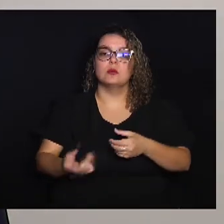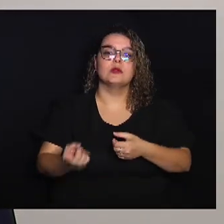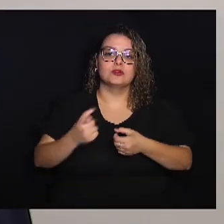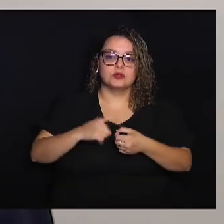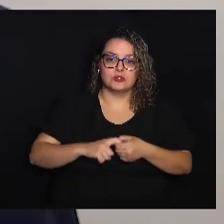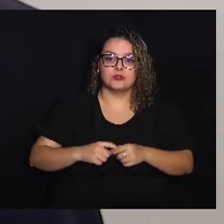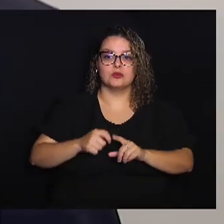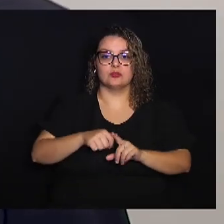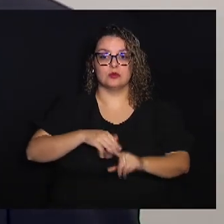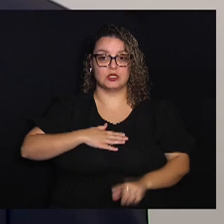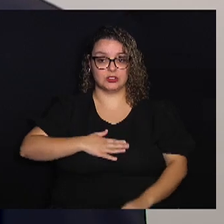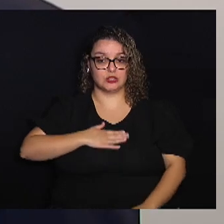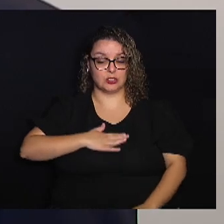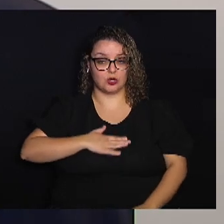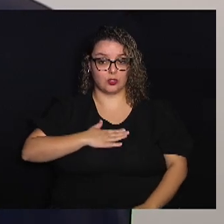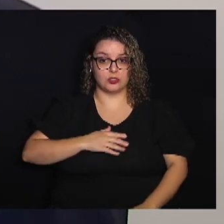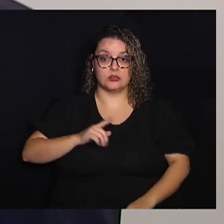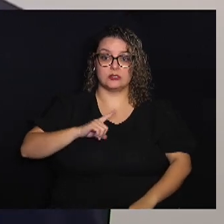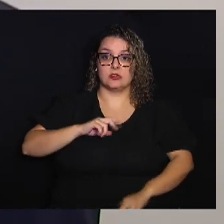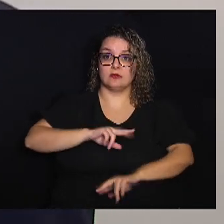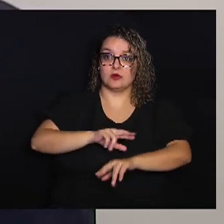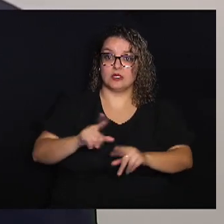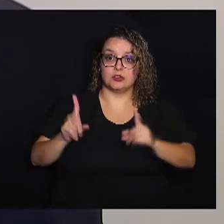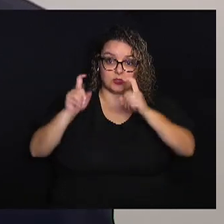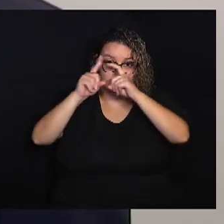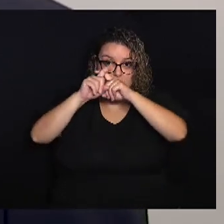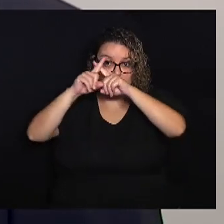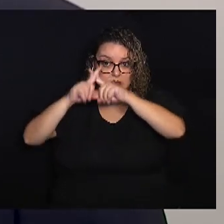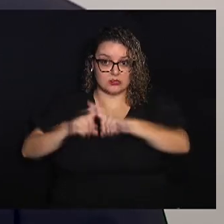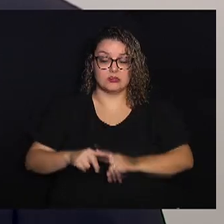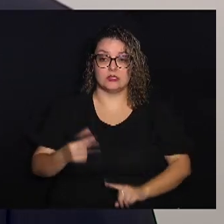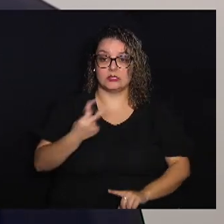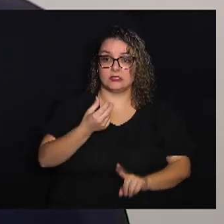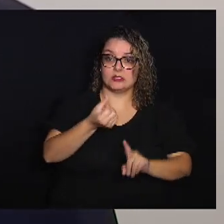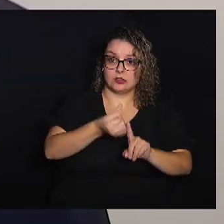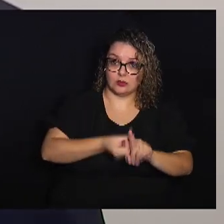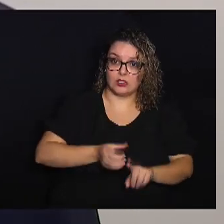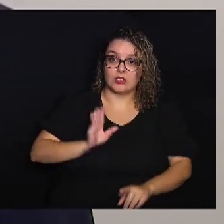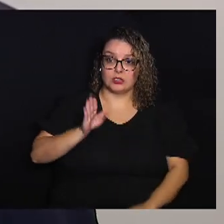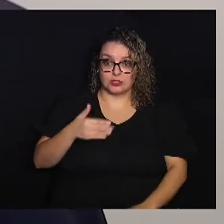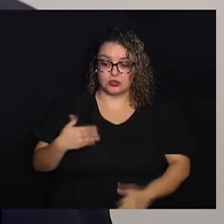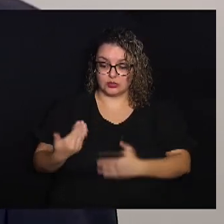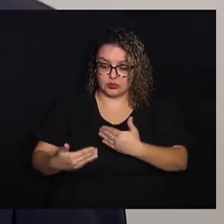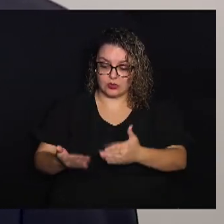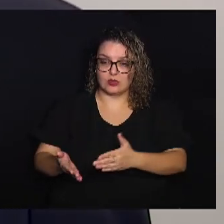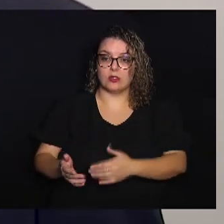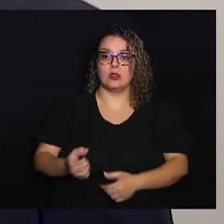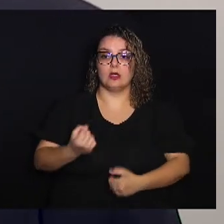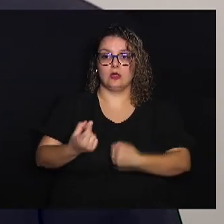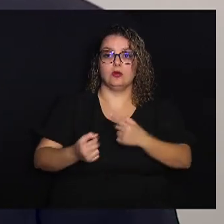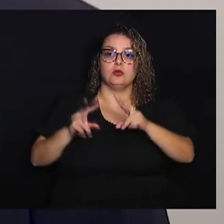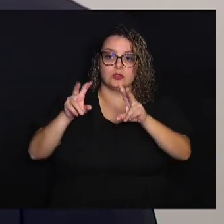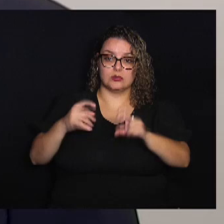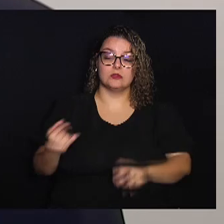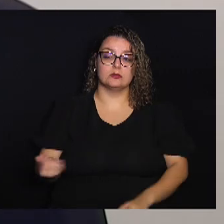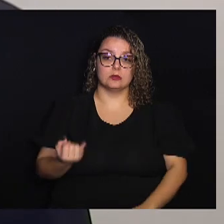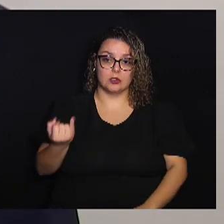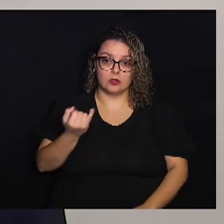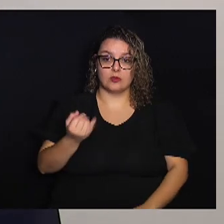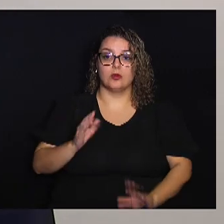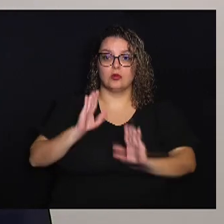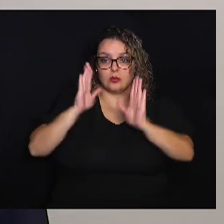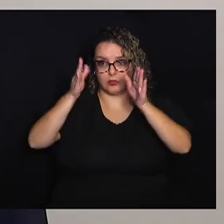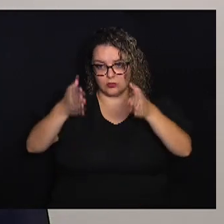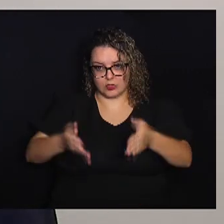de agosto, né? A gente tem bastante desafios aí nesse segundo semestre. Já estamos encaminhando alguns temas relevantes com foco